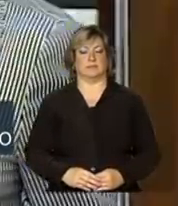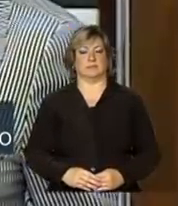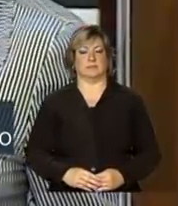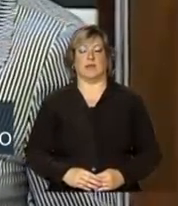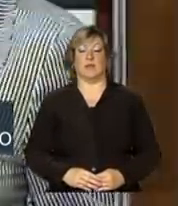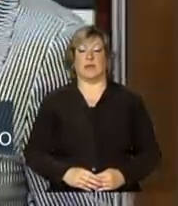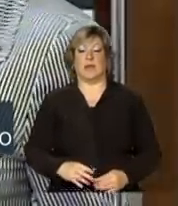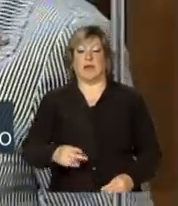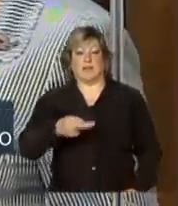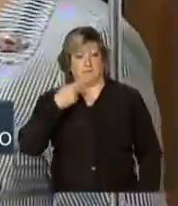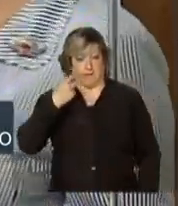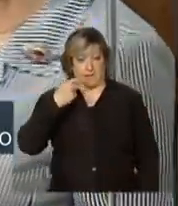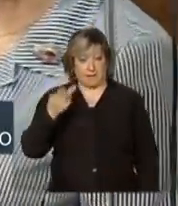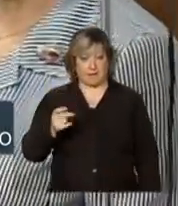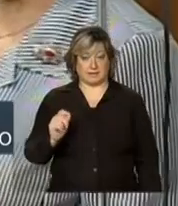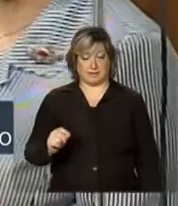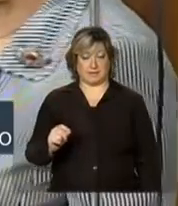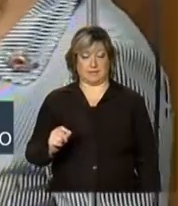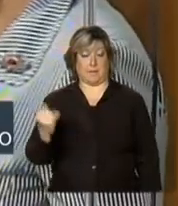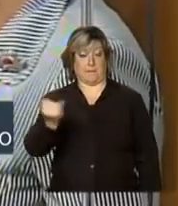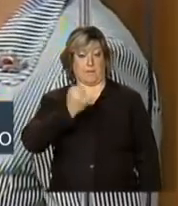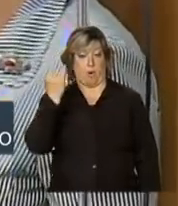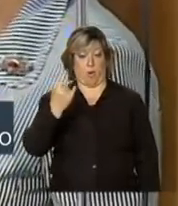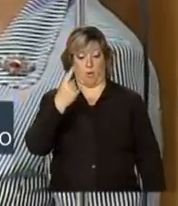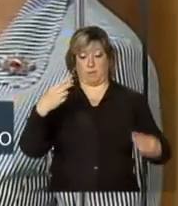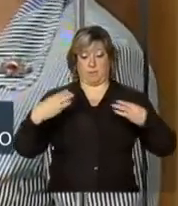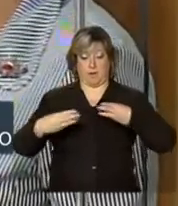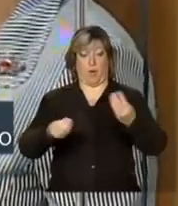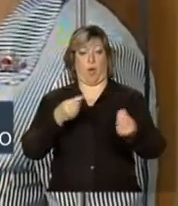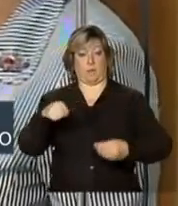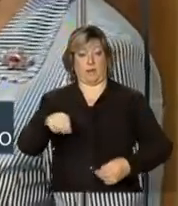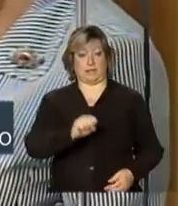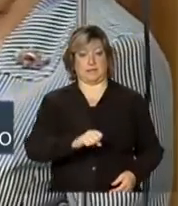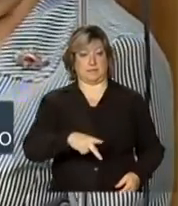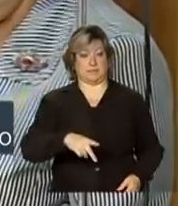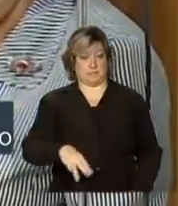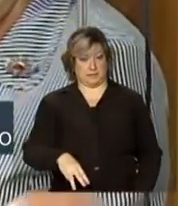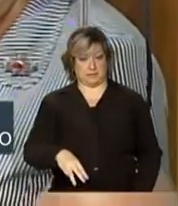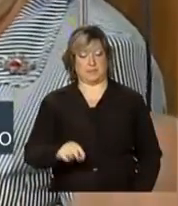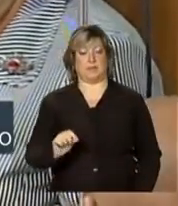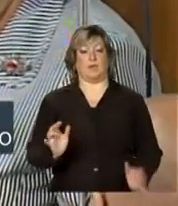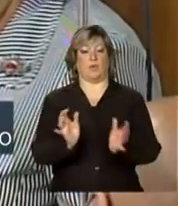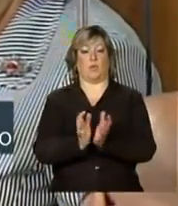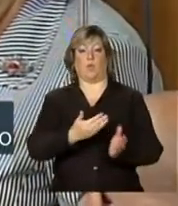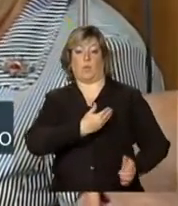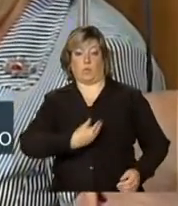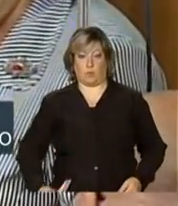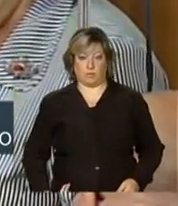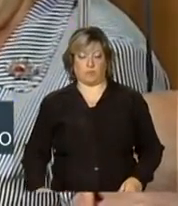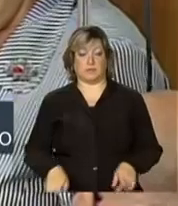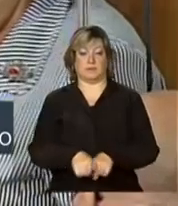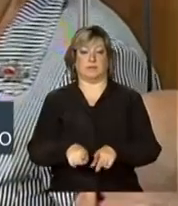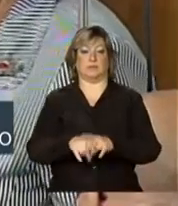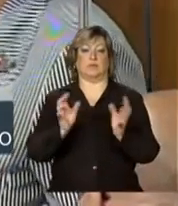dizer que a importância de um ministério como a ESPM, no âmbito governamental e no